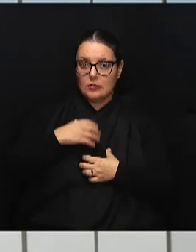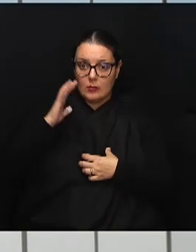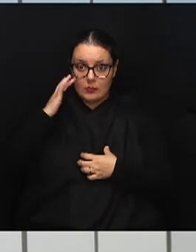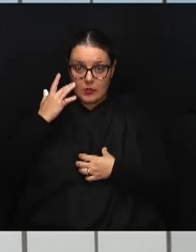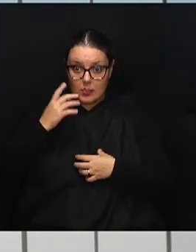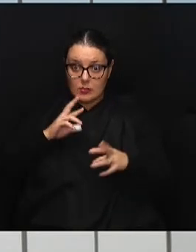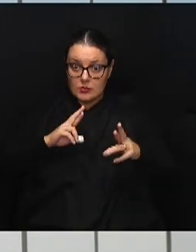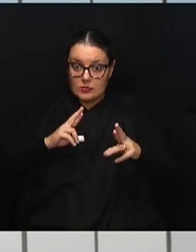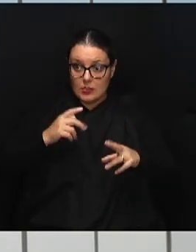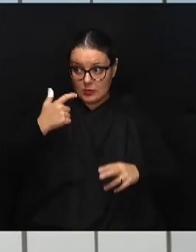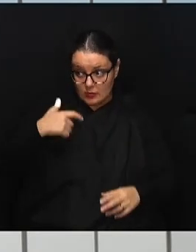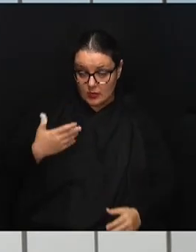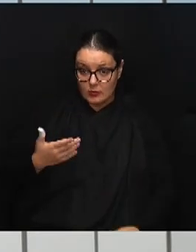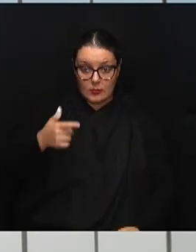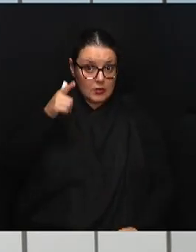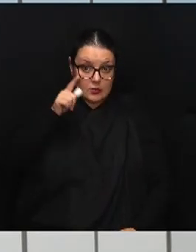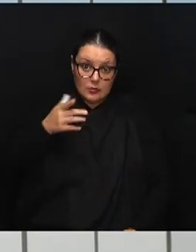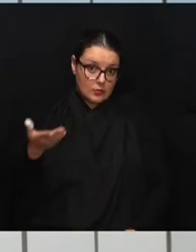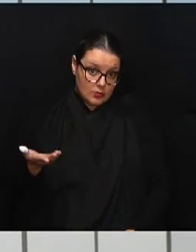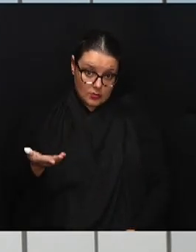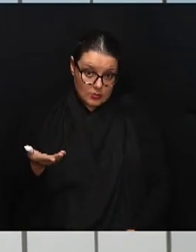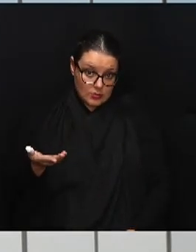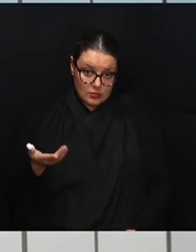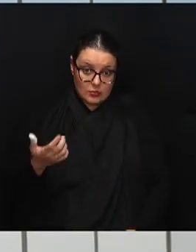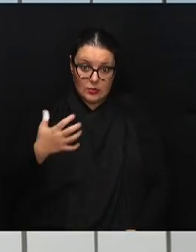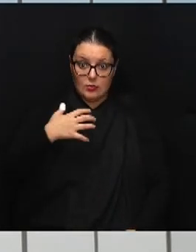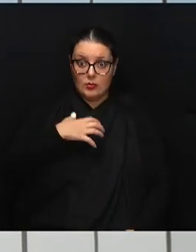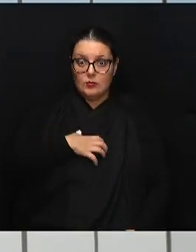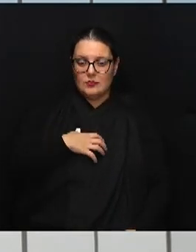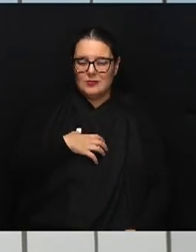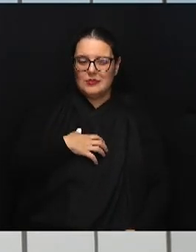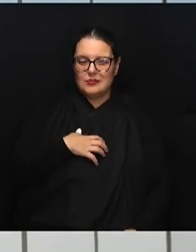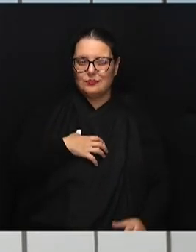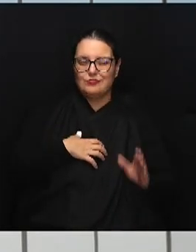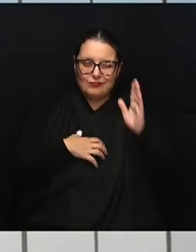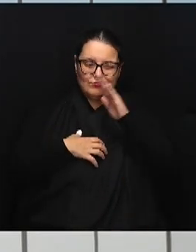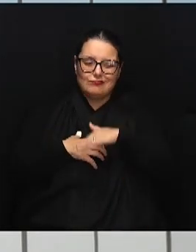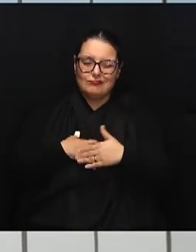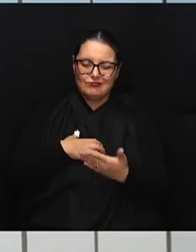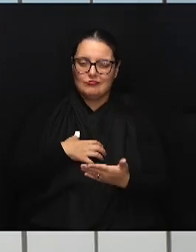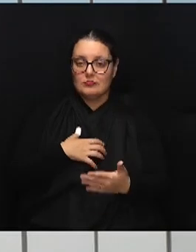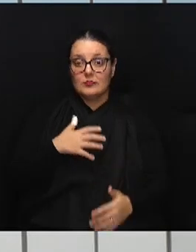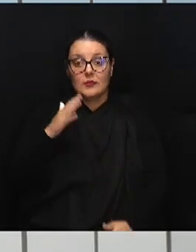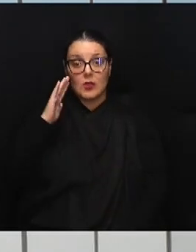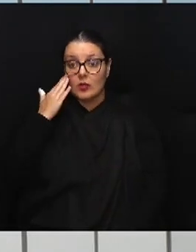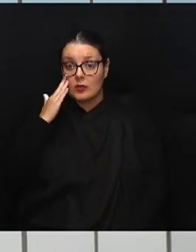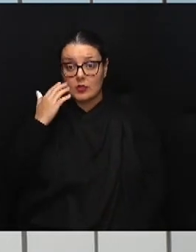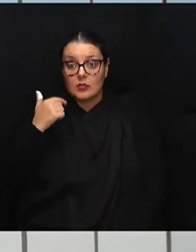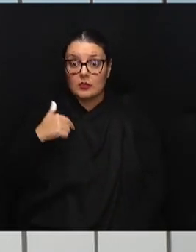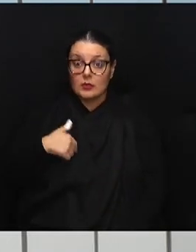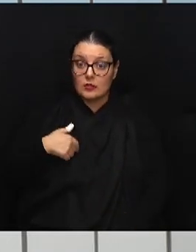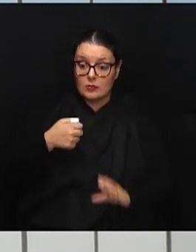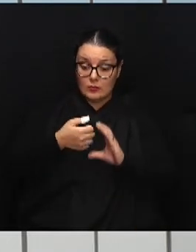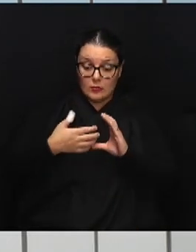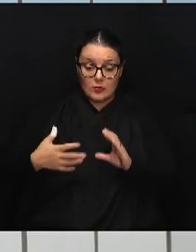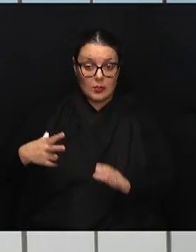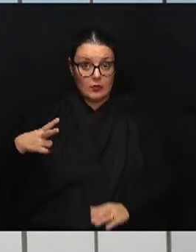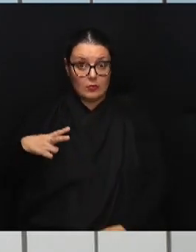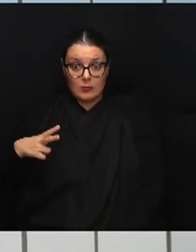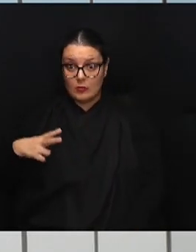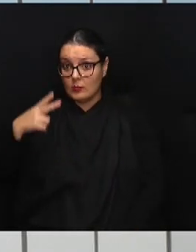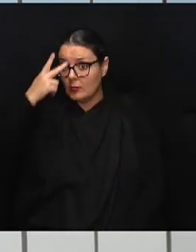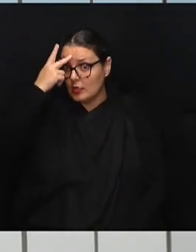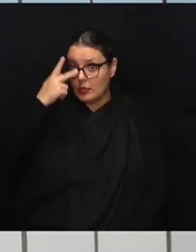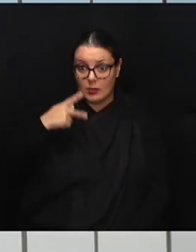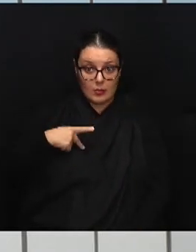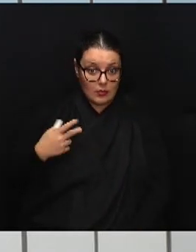que eu seja, mas eu não consigo. E aí eu me sinto mal, né, sem entender que eu tenho características próprias,